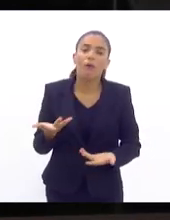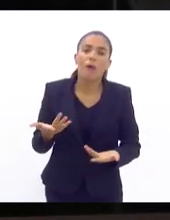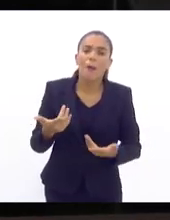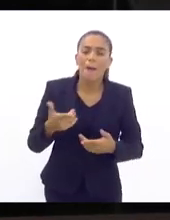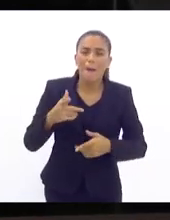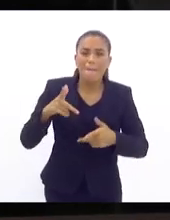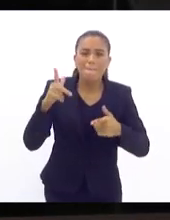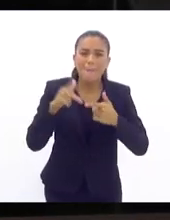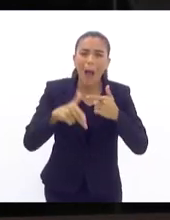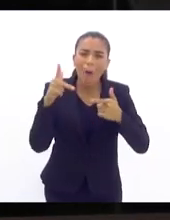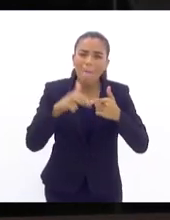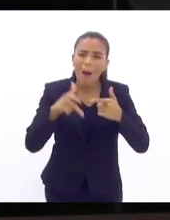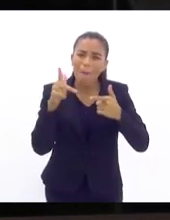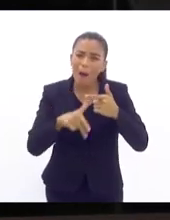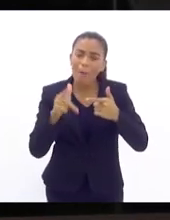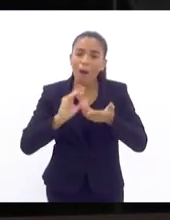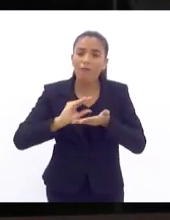muitos